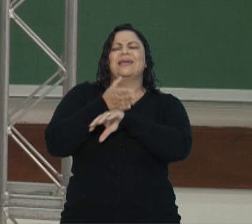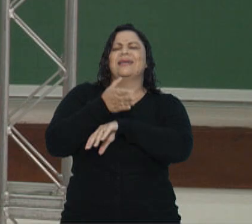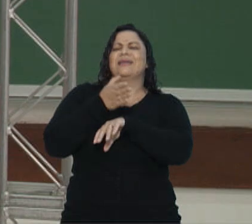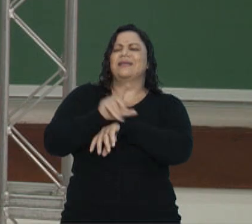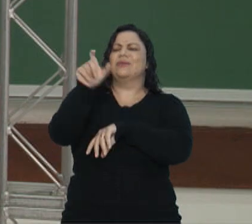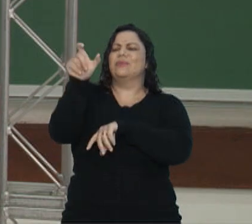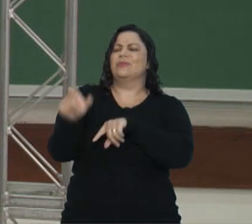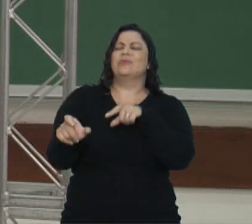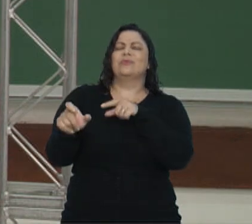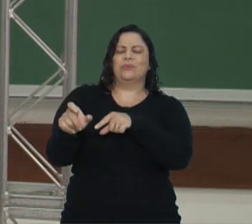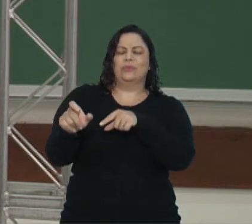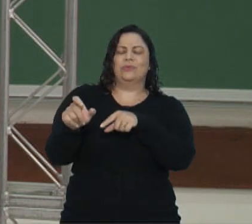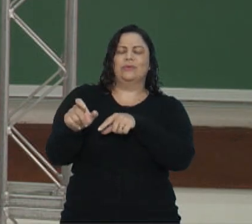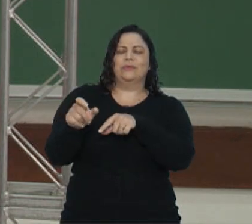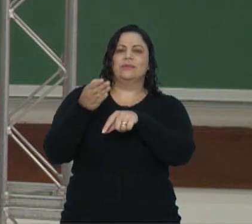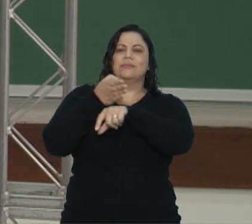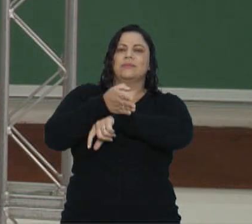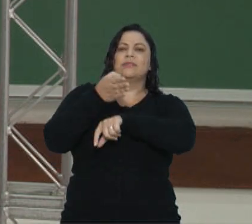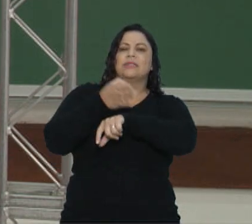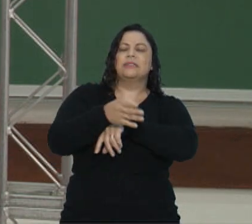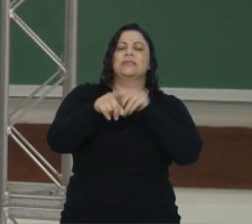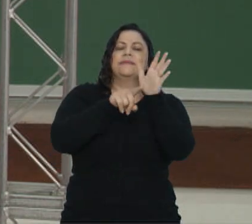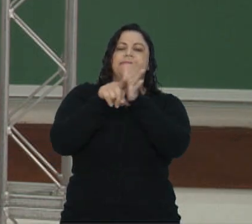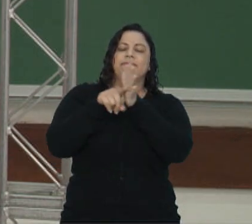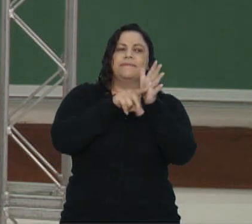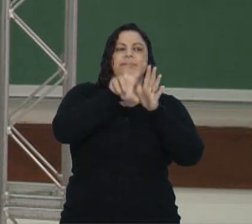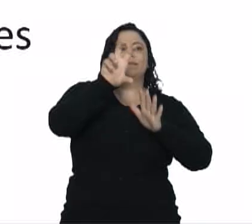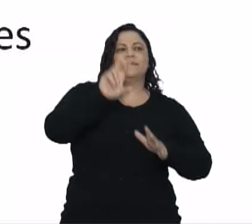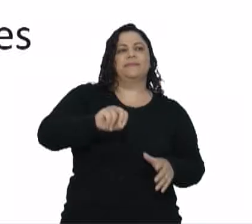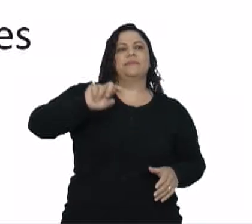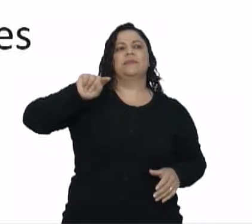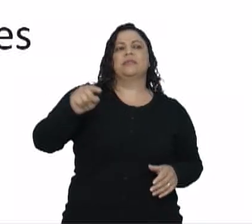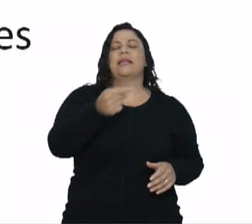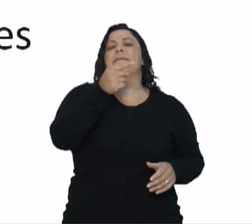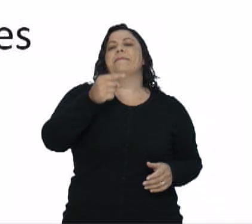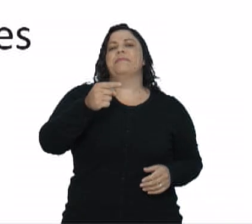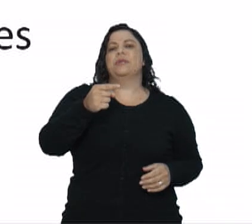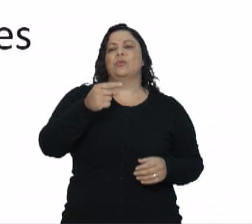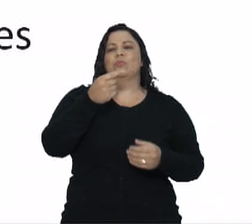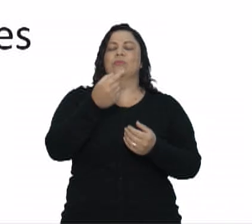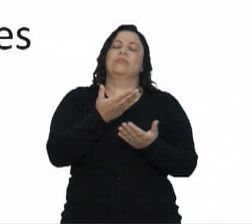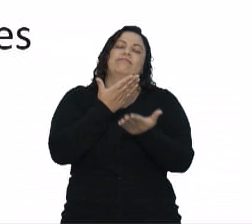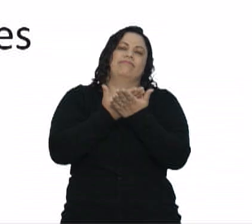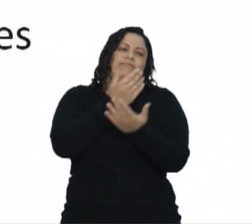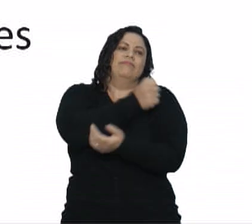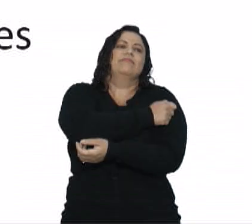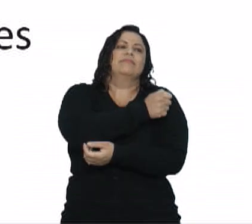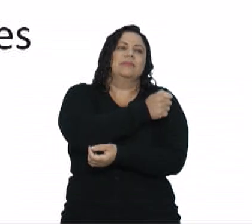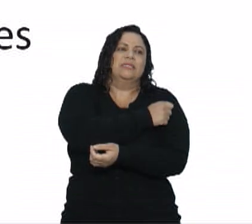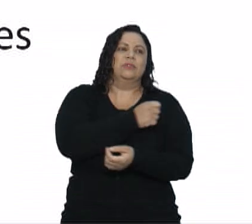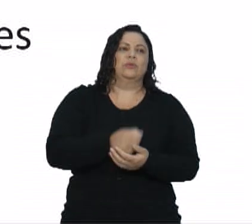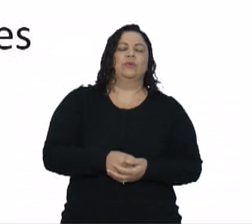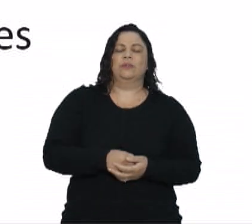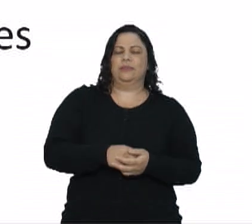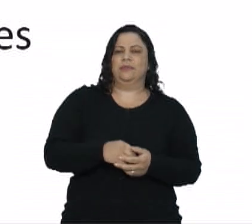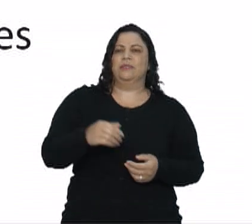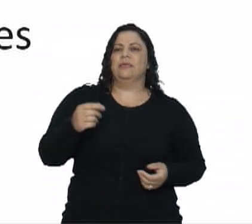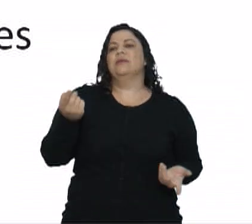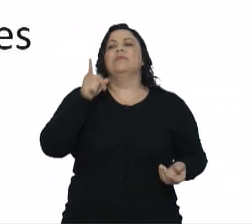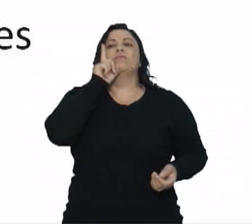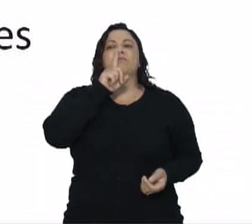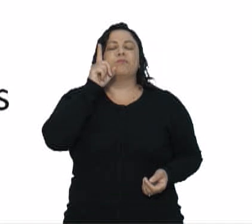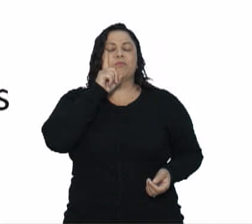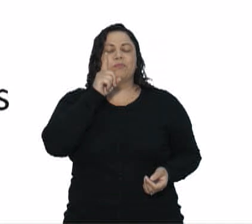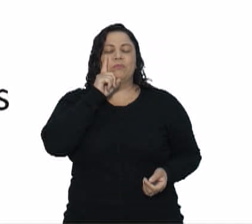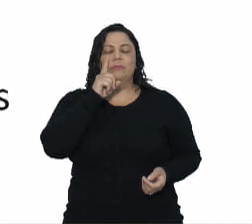pesquisa, 50 mil estudantes americanos entre 12 e 17 anos, né? Então, esse é o nosso sujeito de